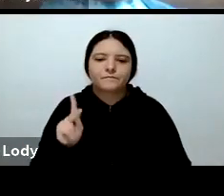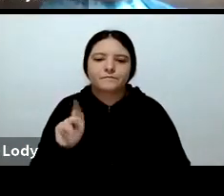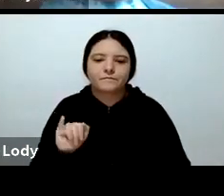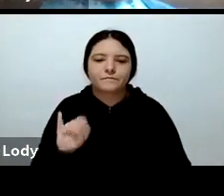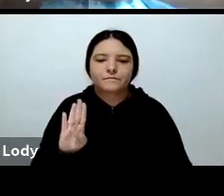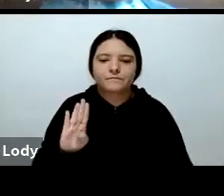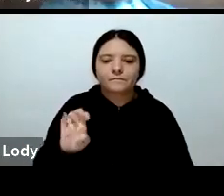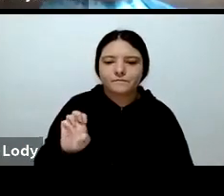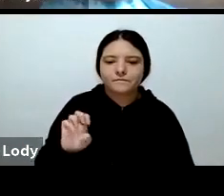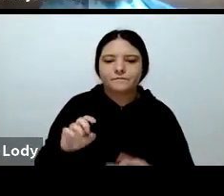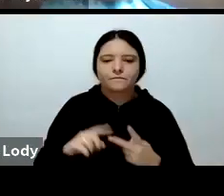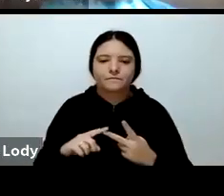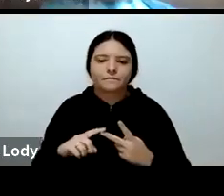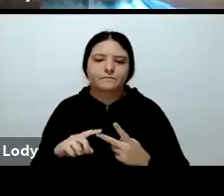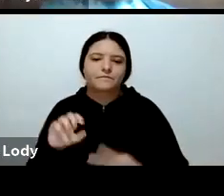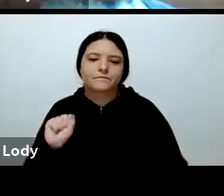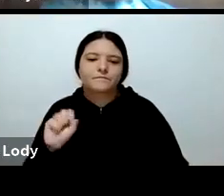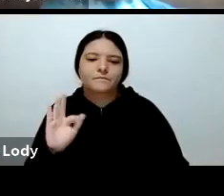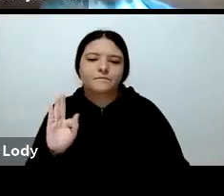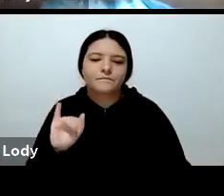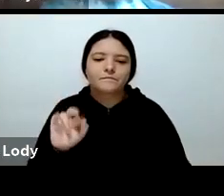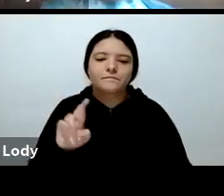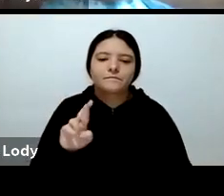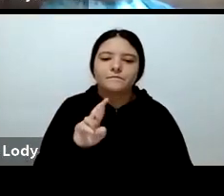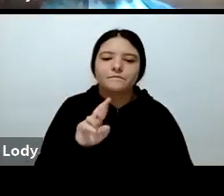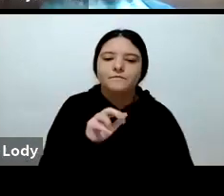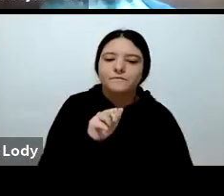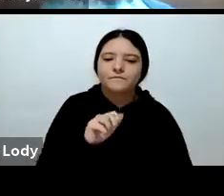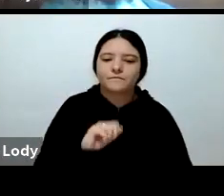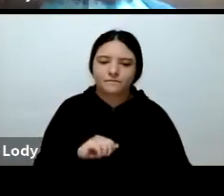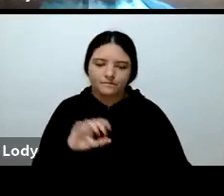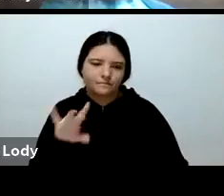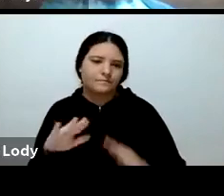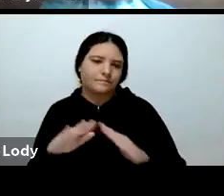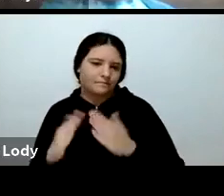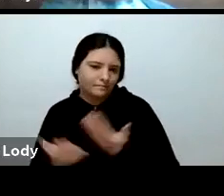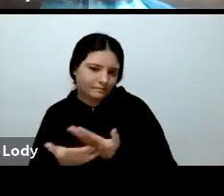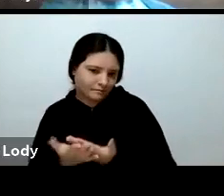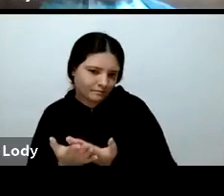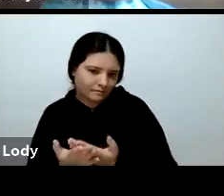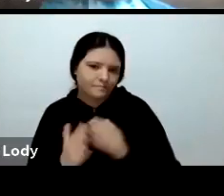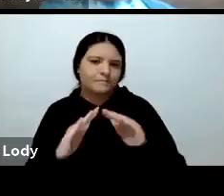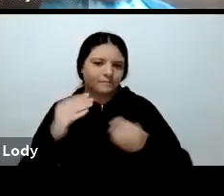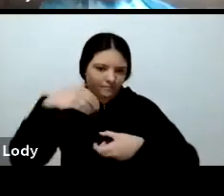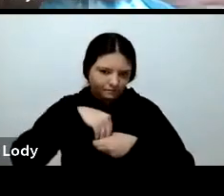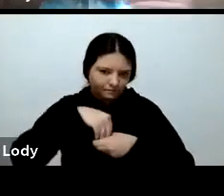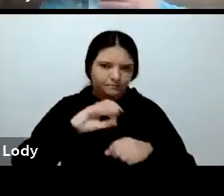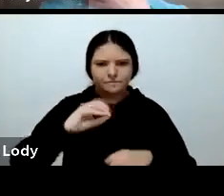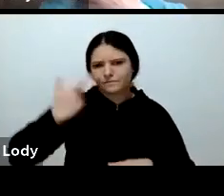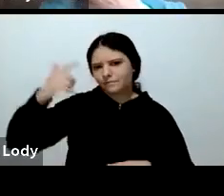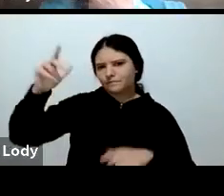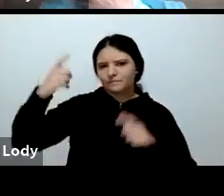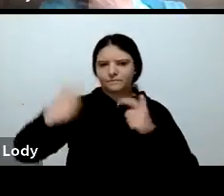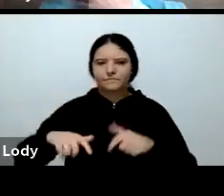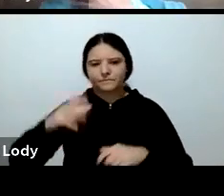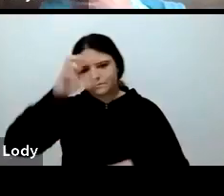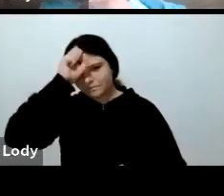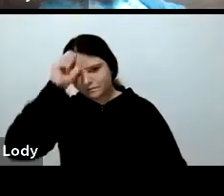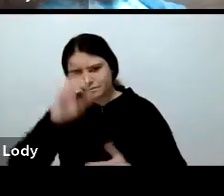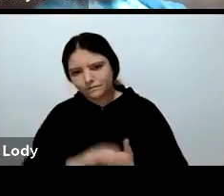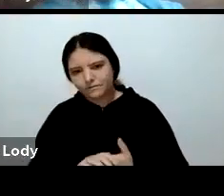falar tabule de algum jeito, não foi só fora da escola, né? A gente aprendeu na escola, aprendeu em algum lugar. E a minha pergunta é, a gente